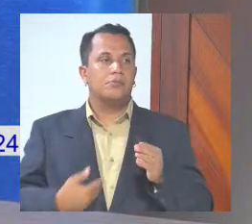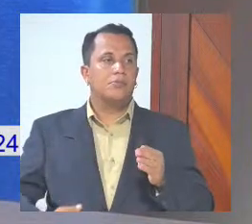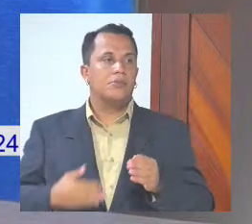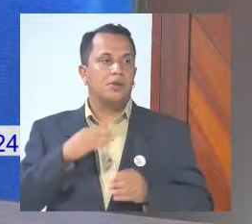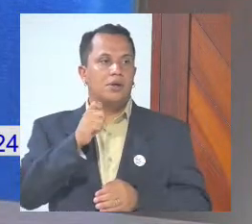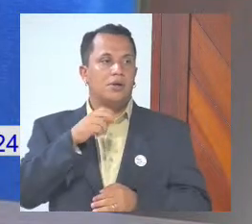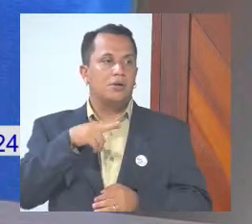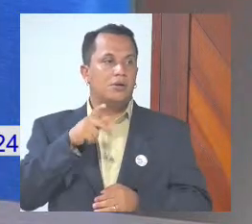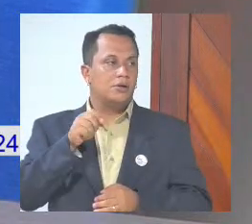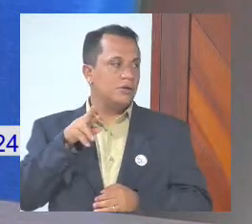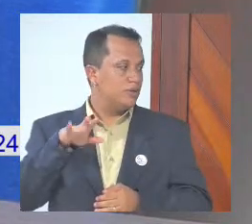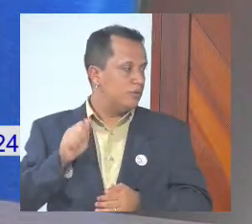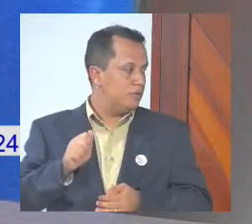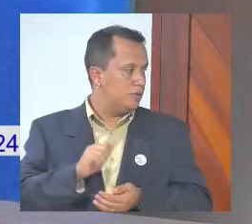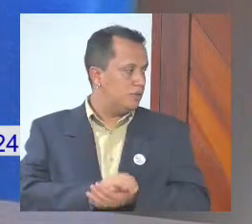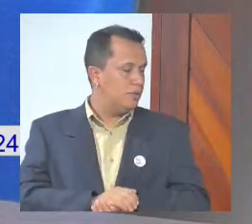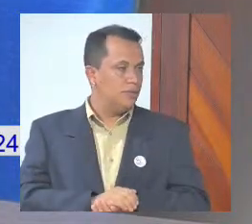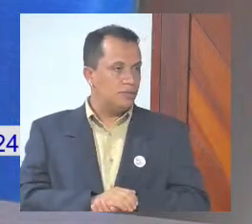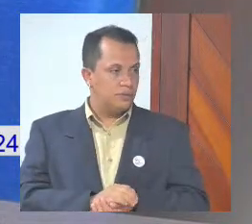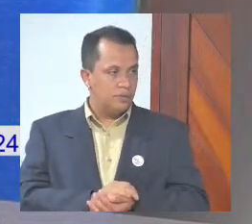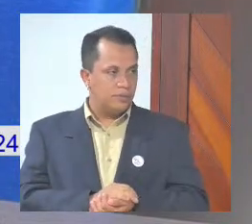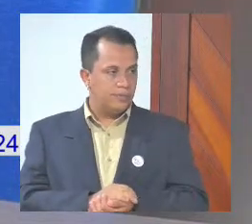Câmara.